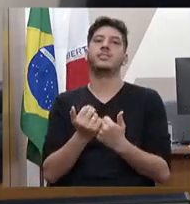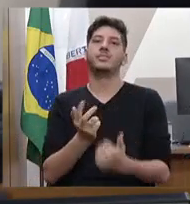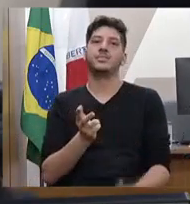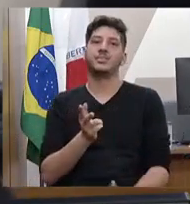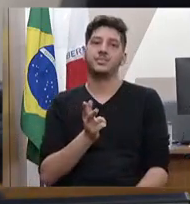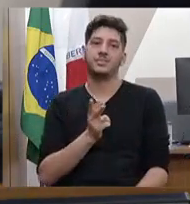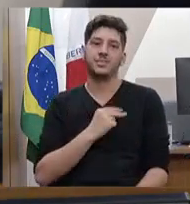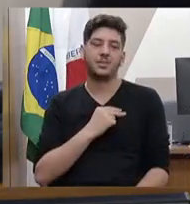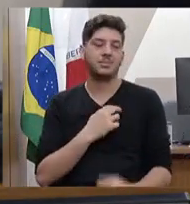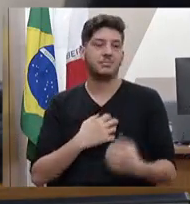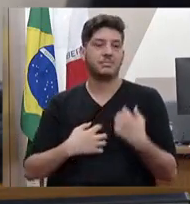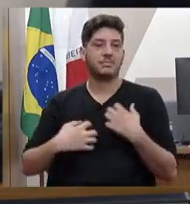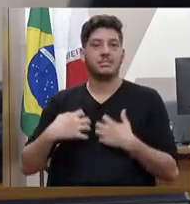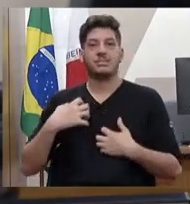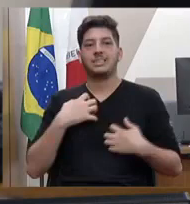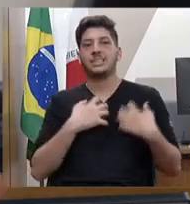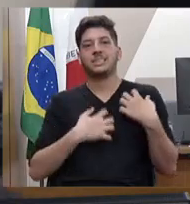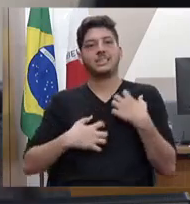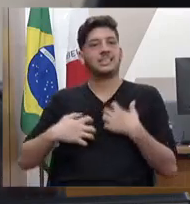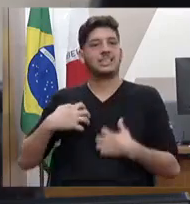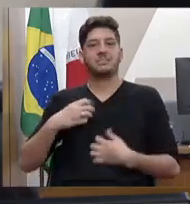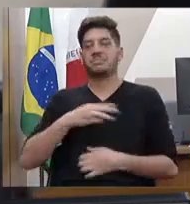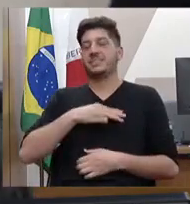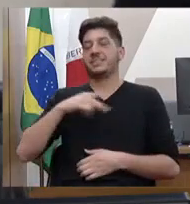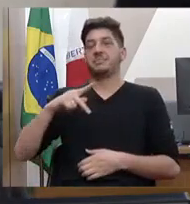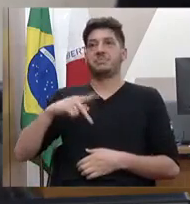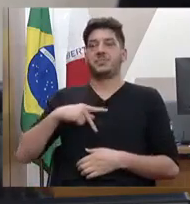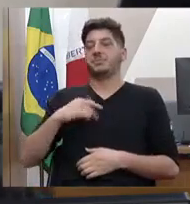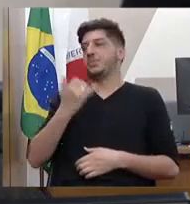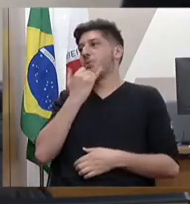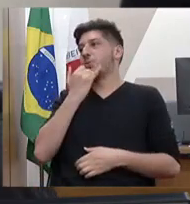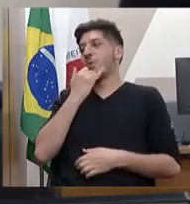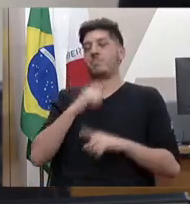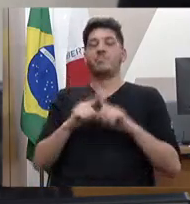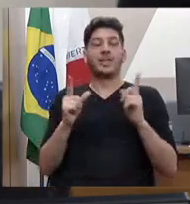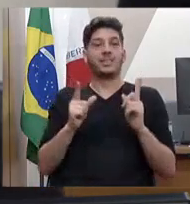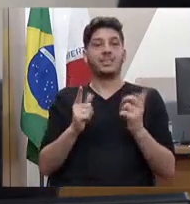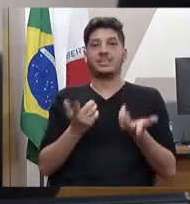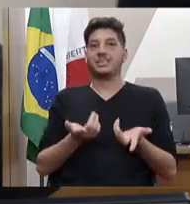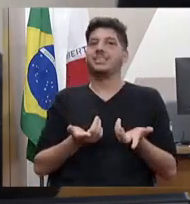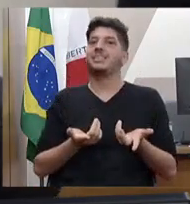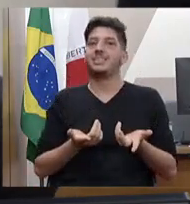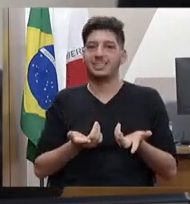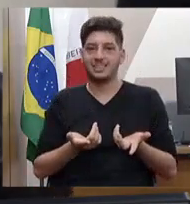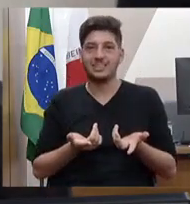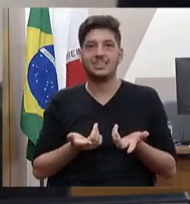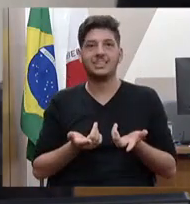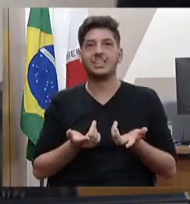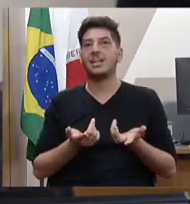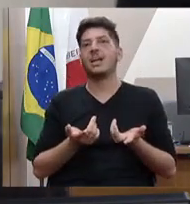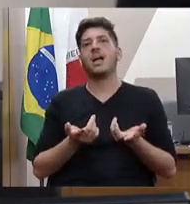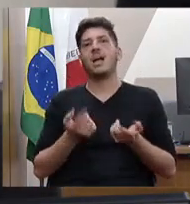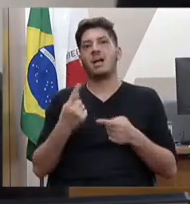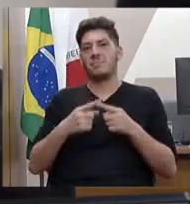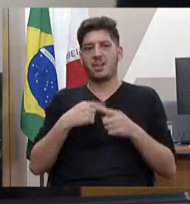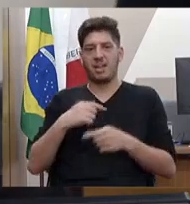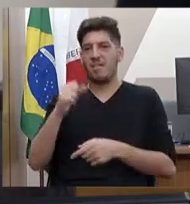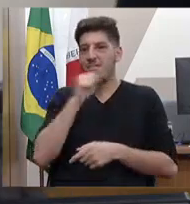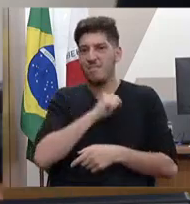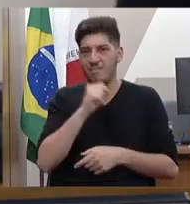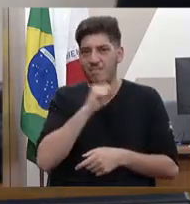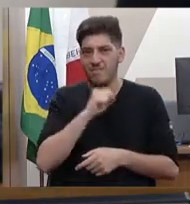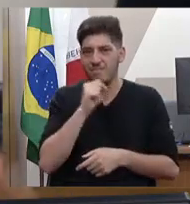deixa assim desculpa ao Ministério Público o Marcelo mas isso me deixa uma eu posso Ah o Calazans velho e é É